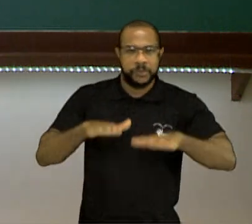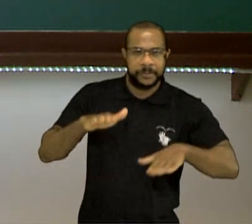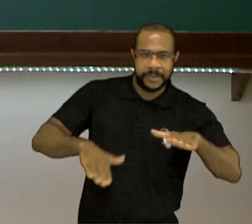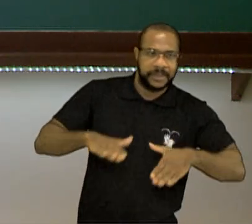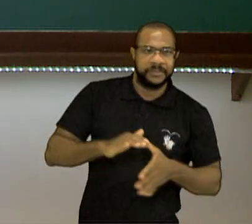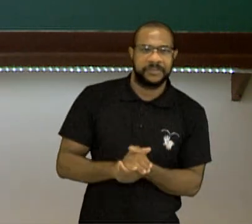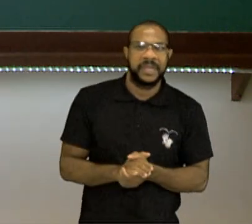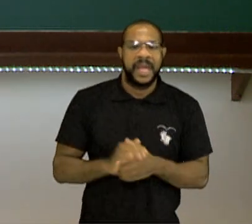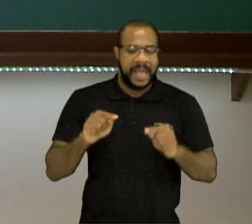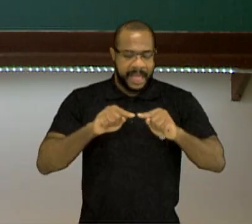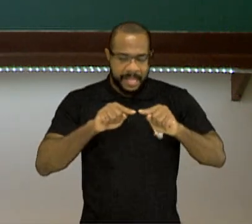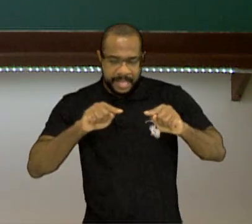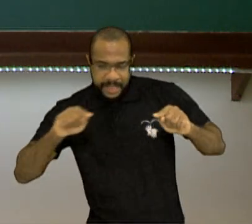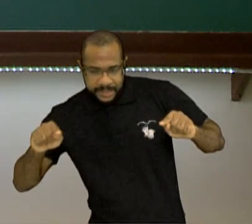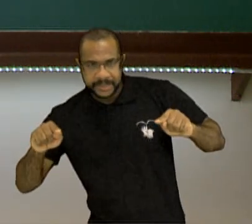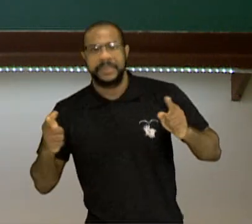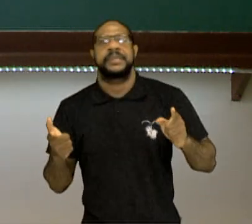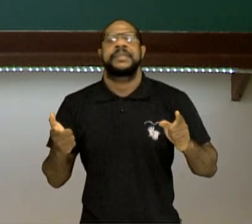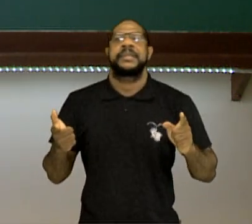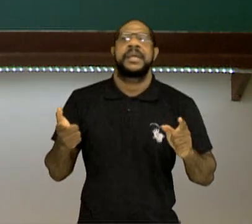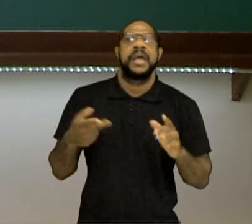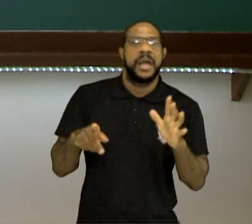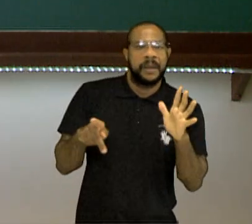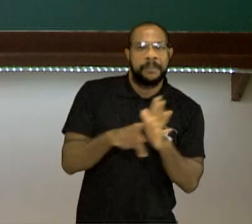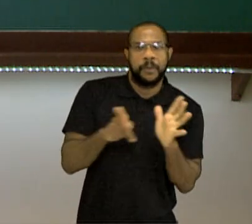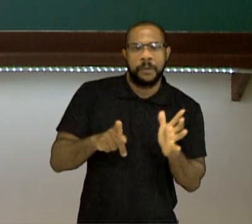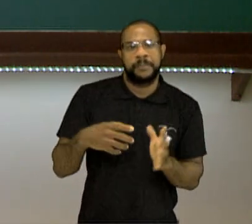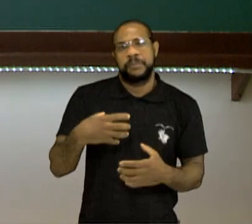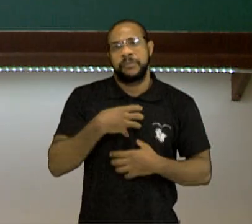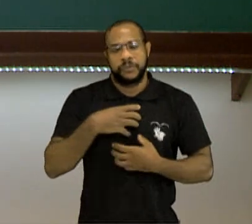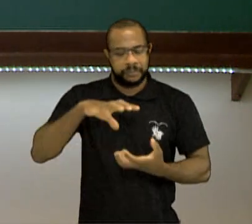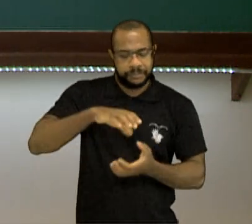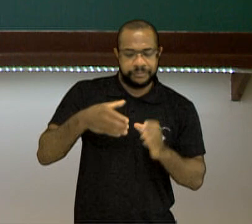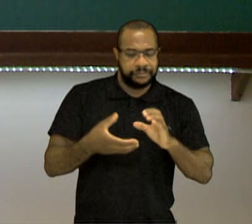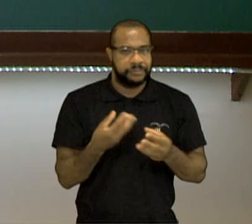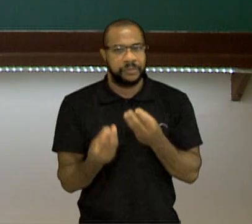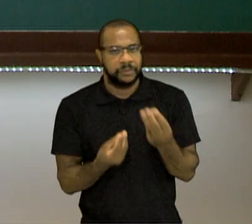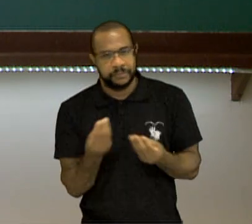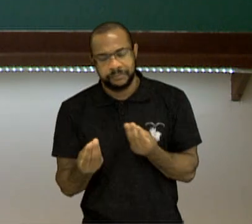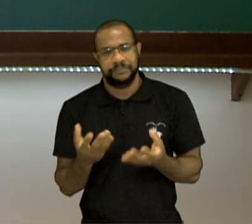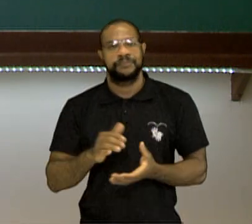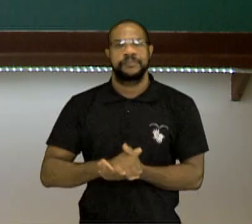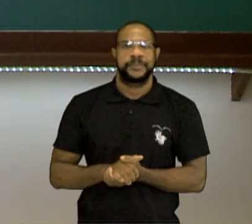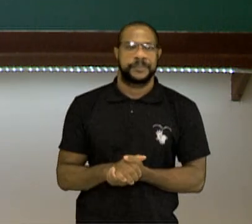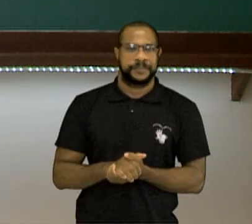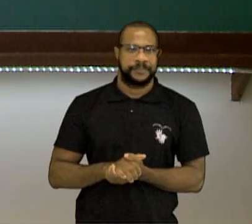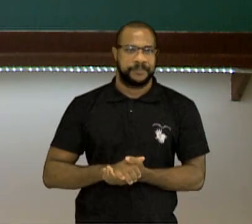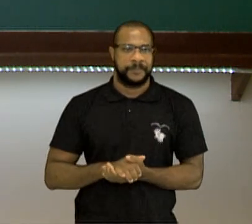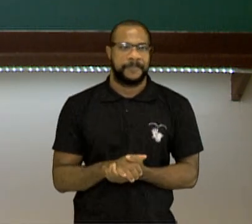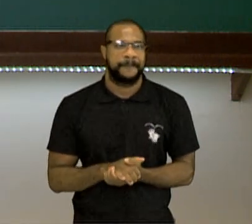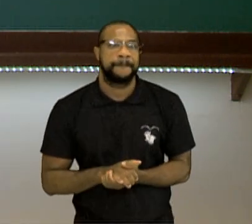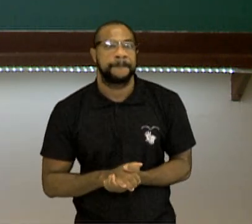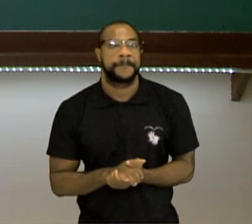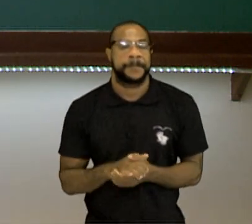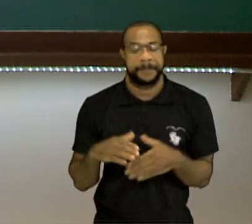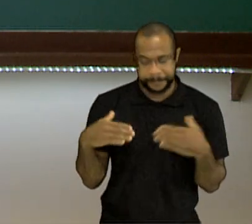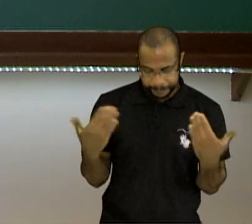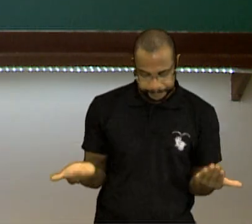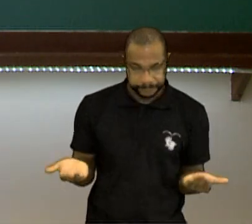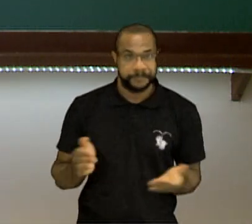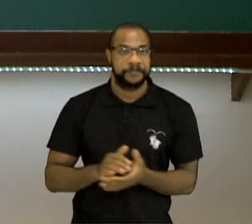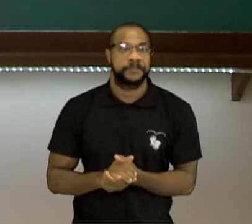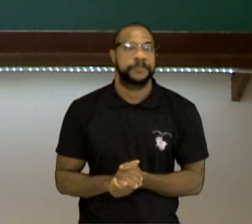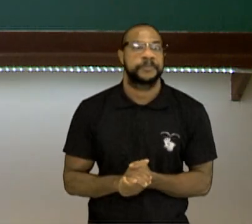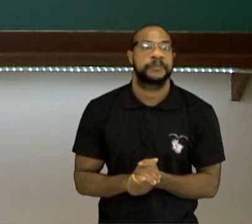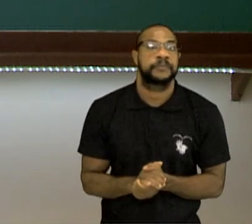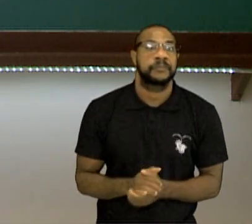As linhas, as próprias formas da pintura, não é mesmo? Bom,